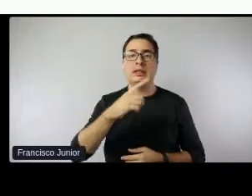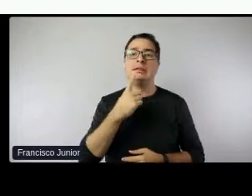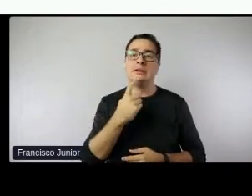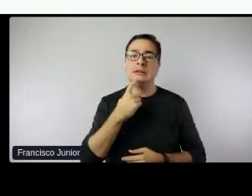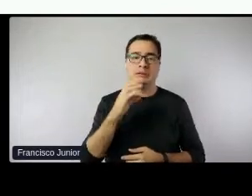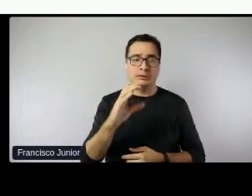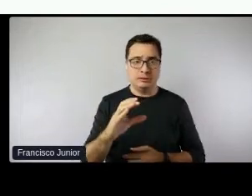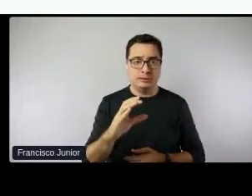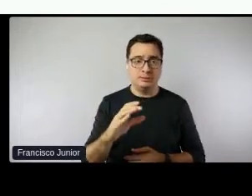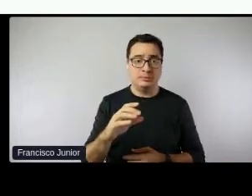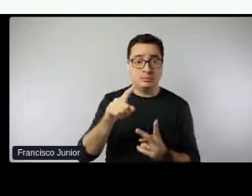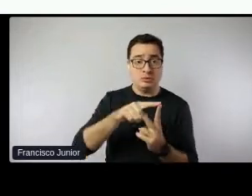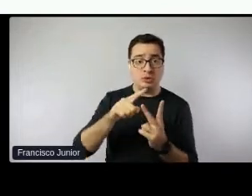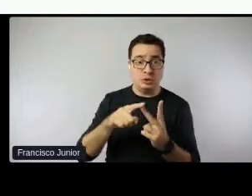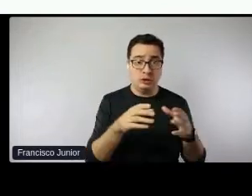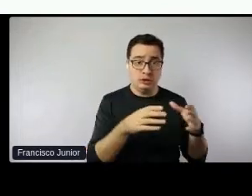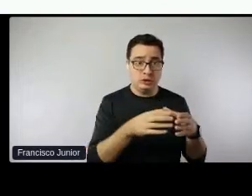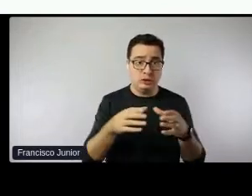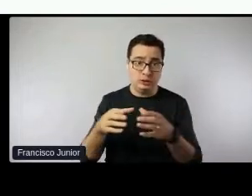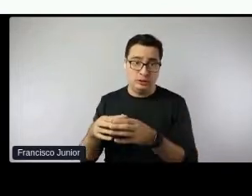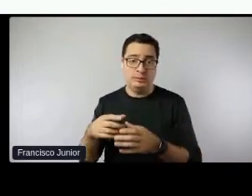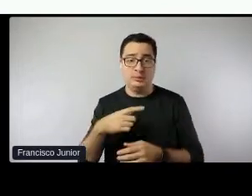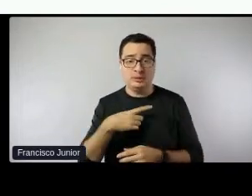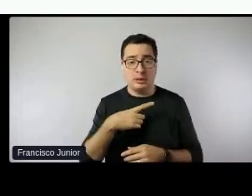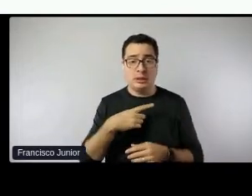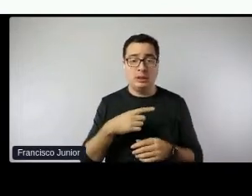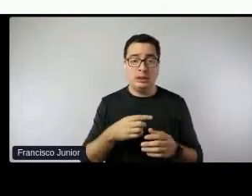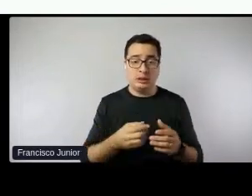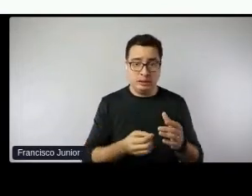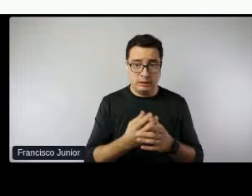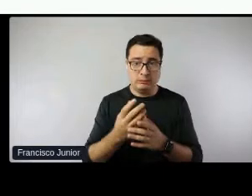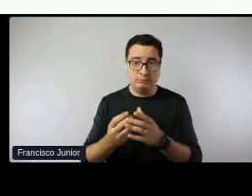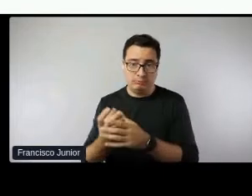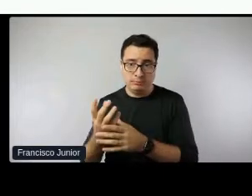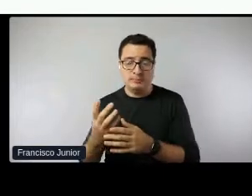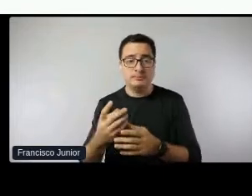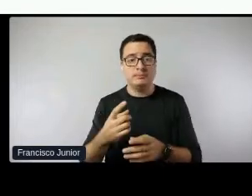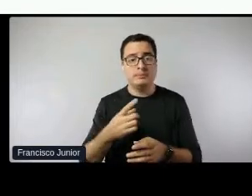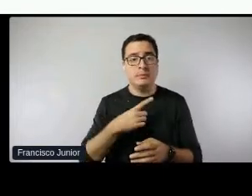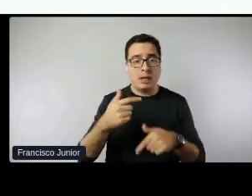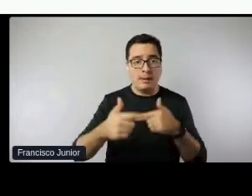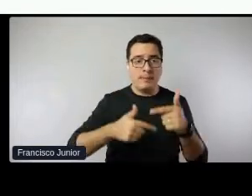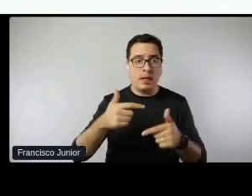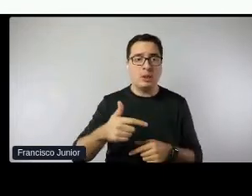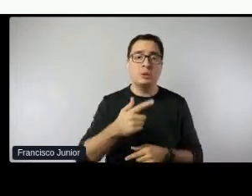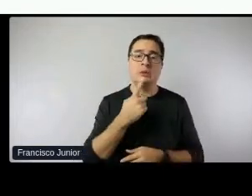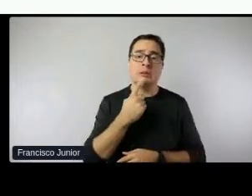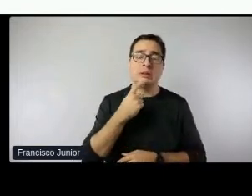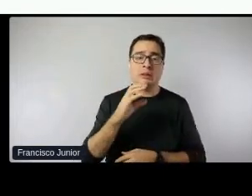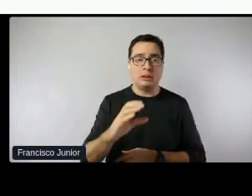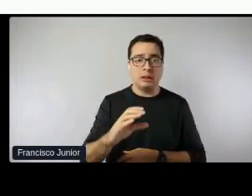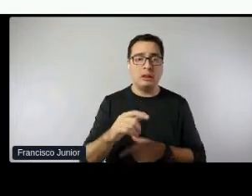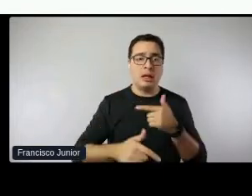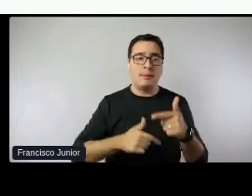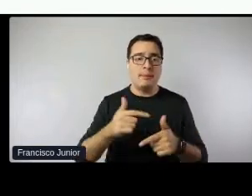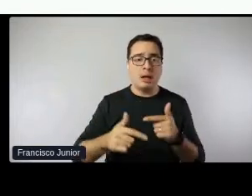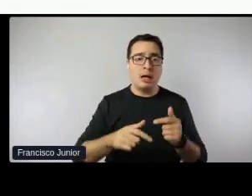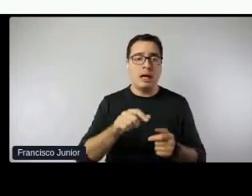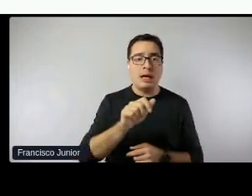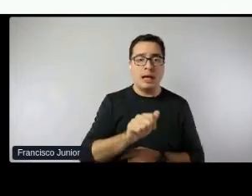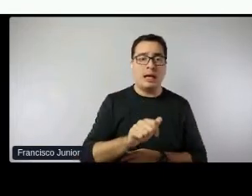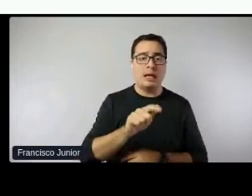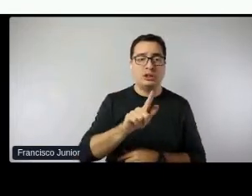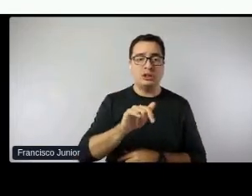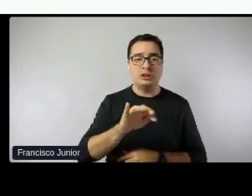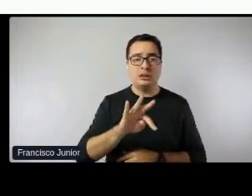de dois times, né, em formação. Trabalho na CIT, trabalho como agilista já